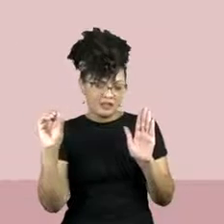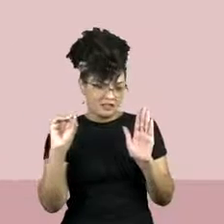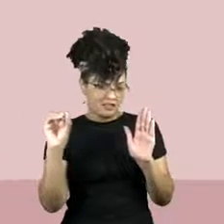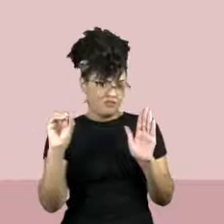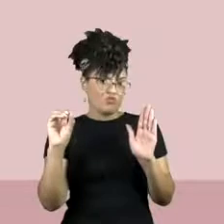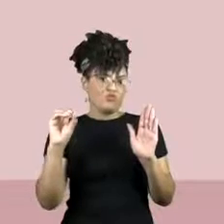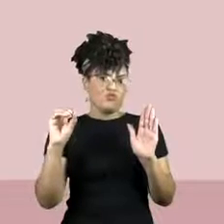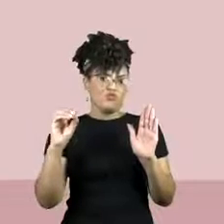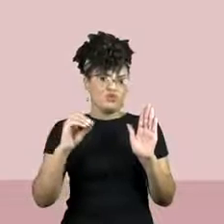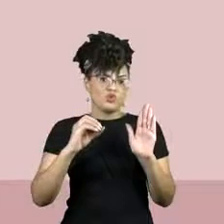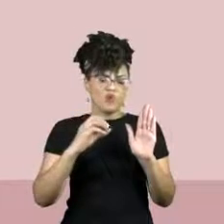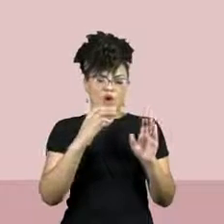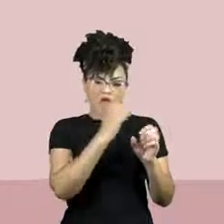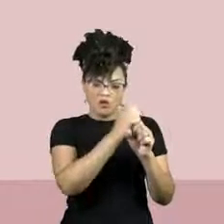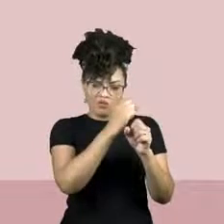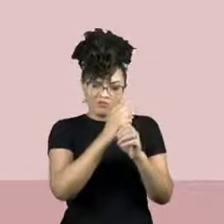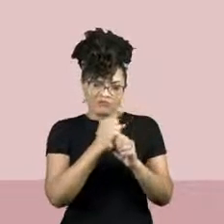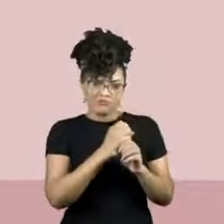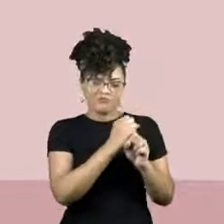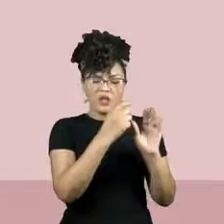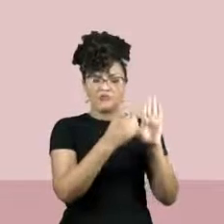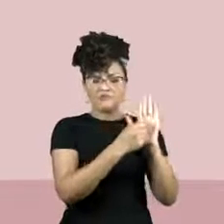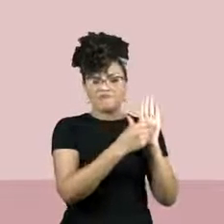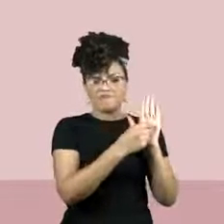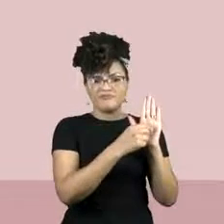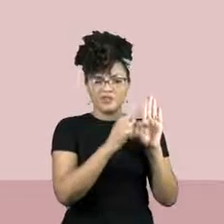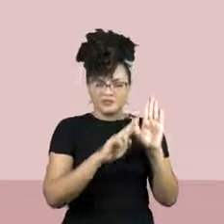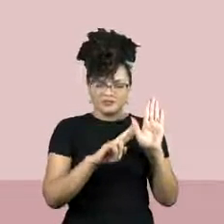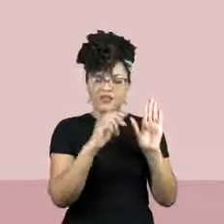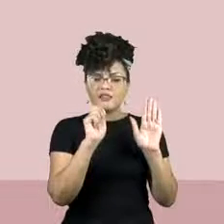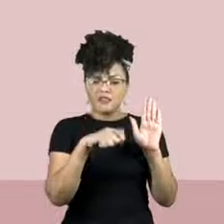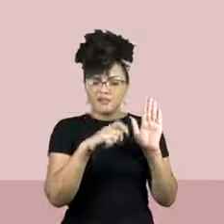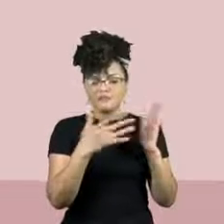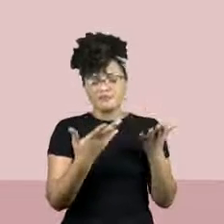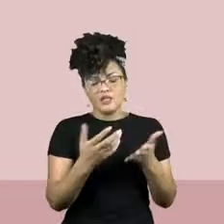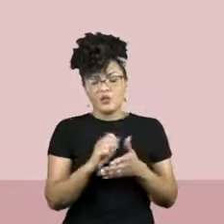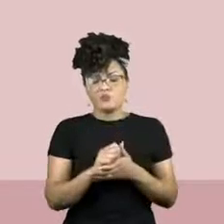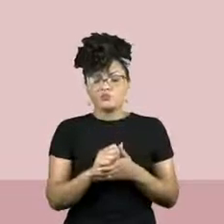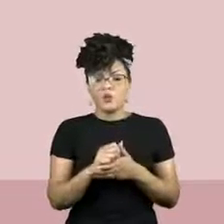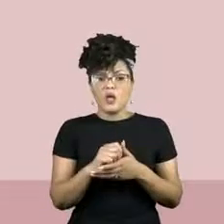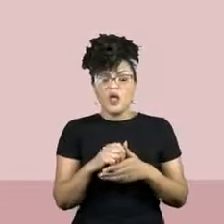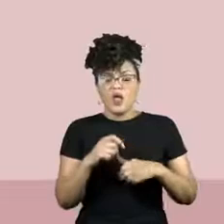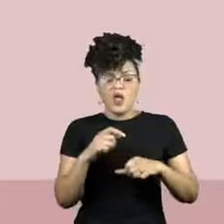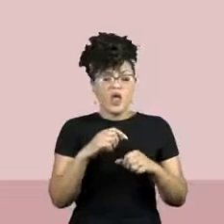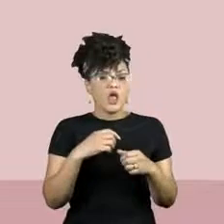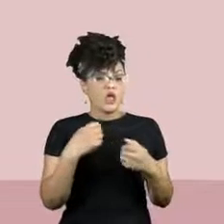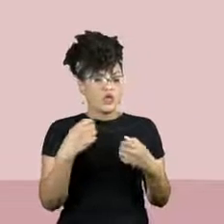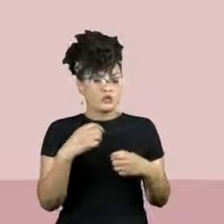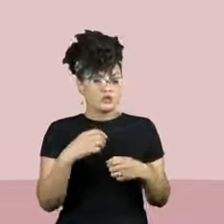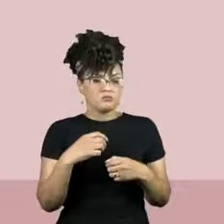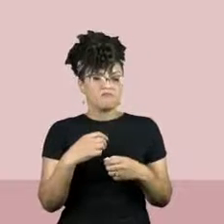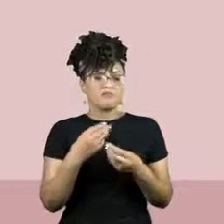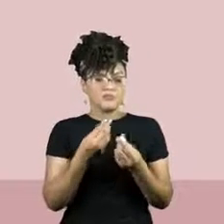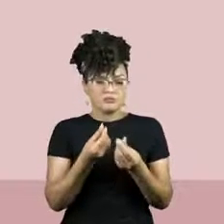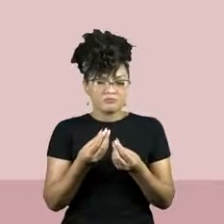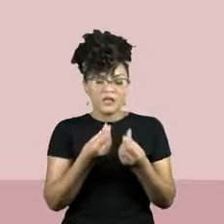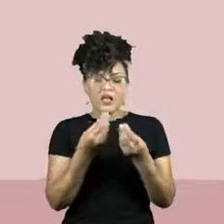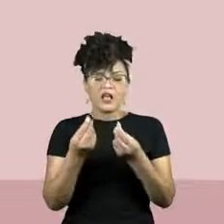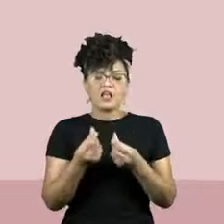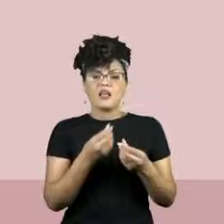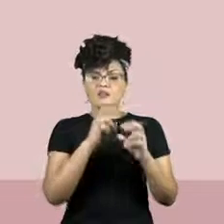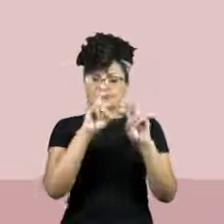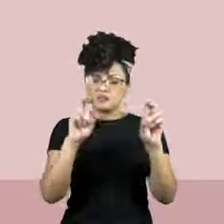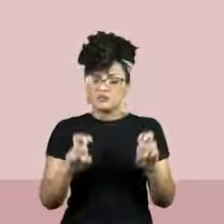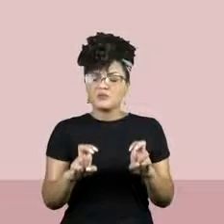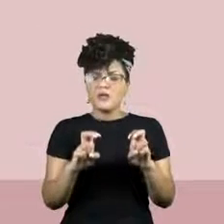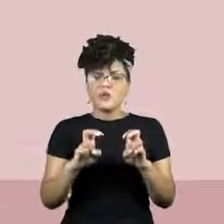simples. Se a gente for pegar método de elementos finitos, a coisa fica muito maior. Né? Um gasto computacional muito maior. Para uma situação